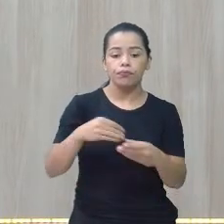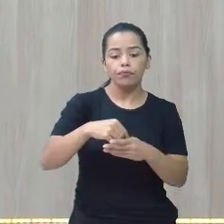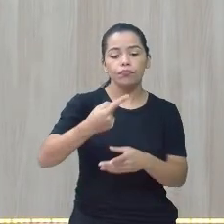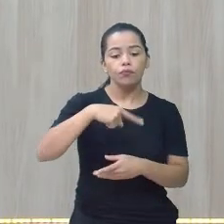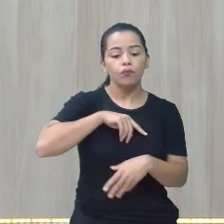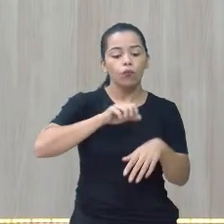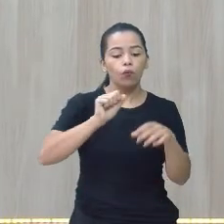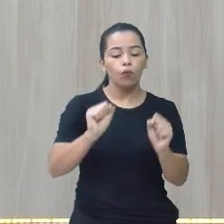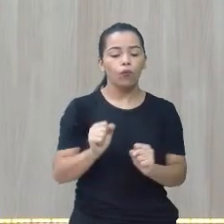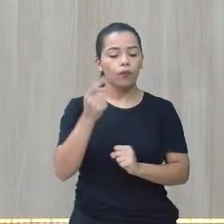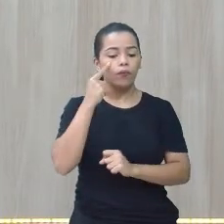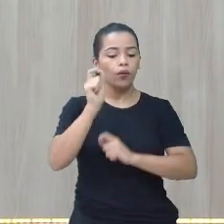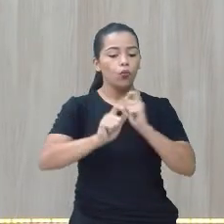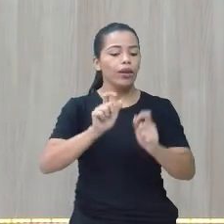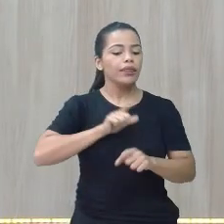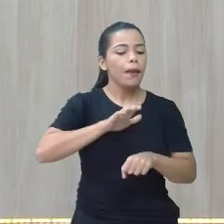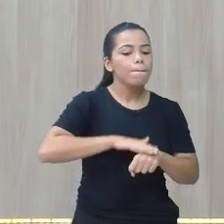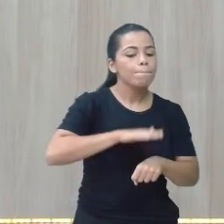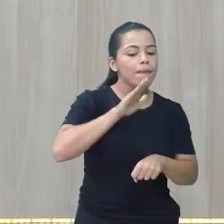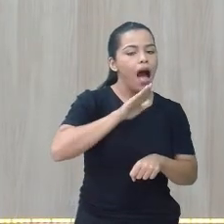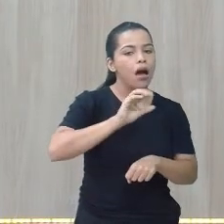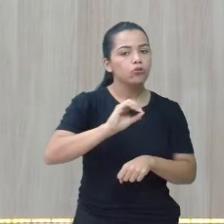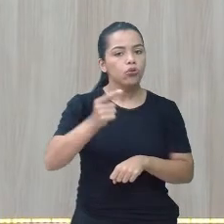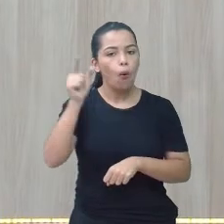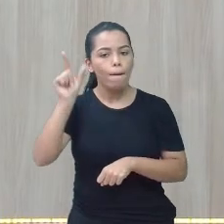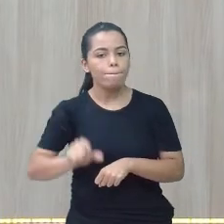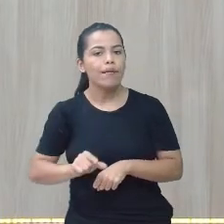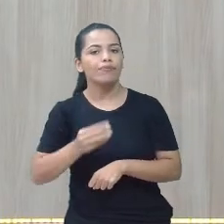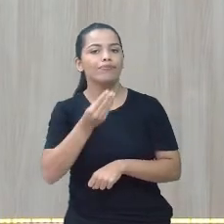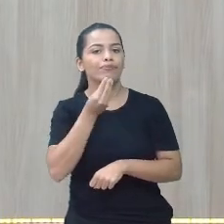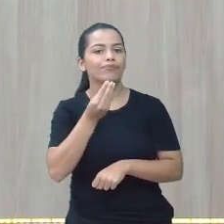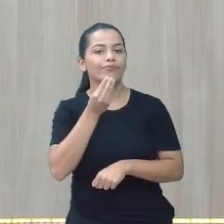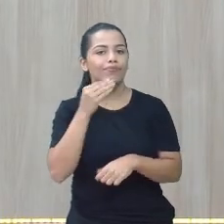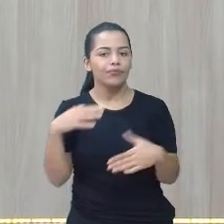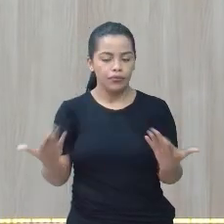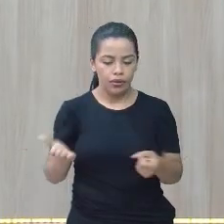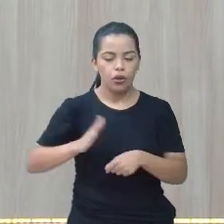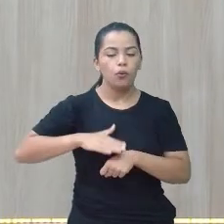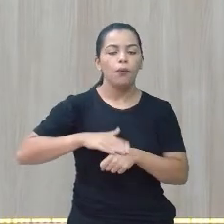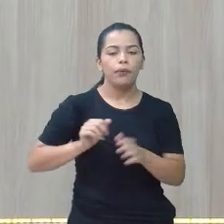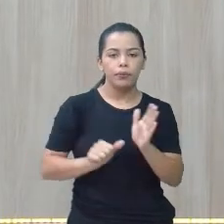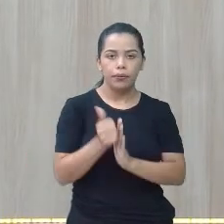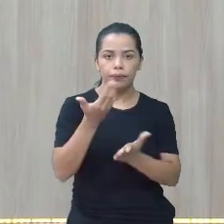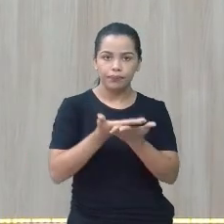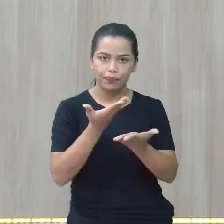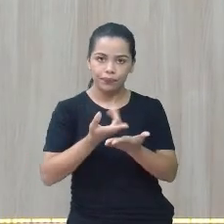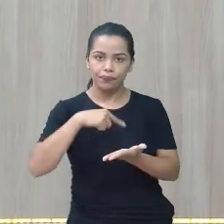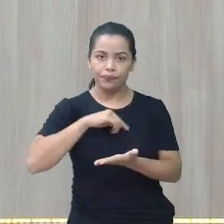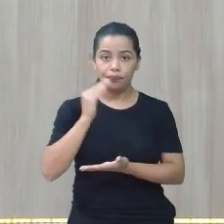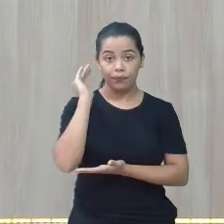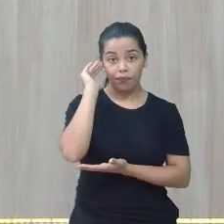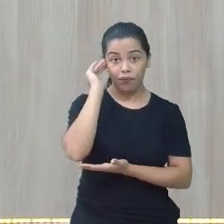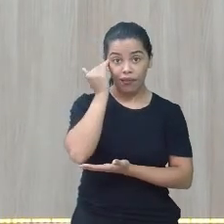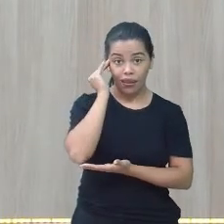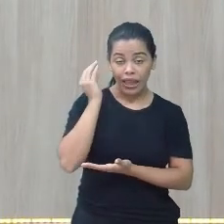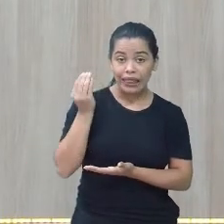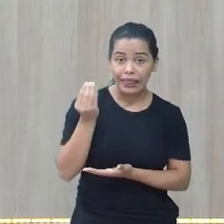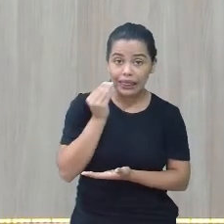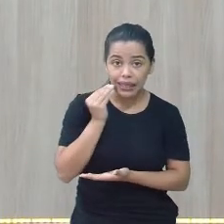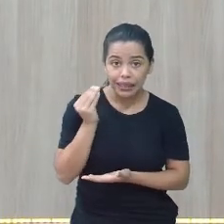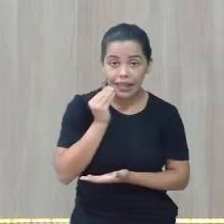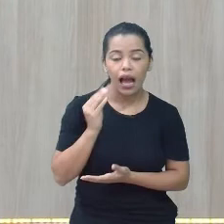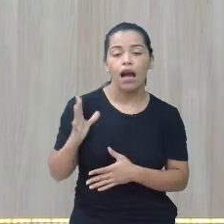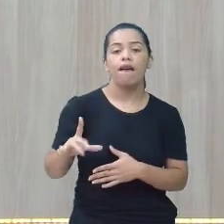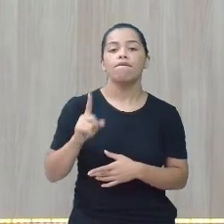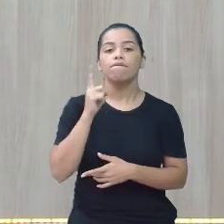e menos chance. Então vamos, nesse primeiro momento da aula, tentar identificar isso, do que é ter mais e do que é ter menos chance,